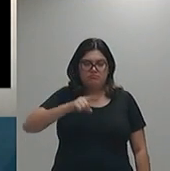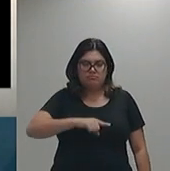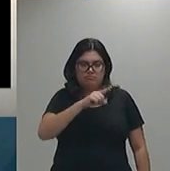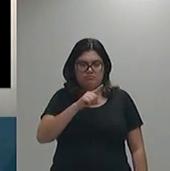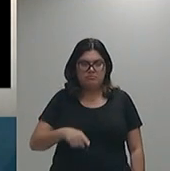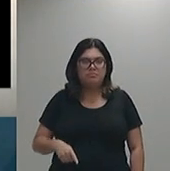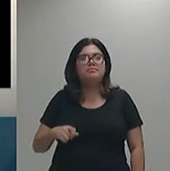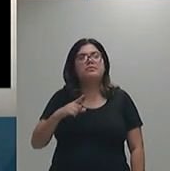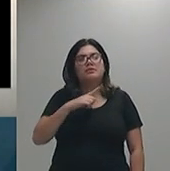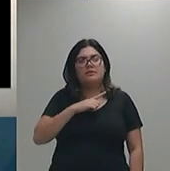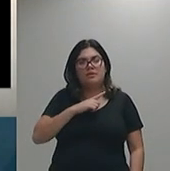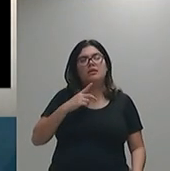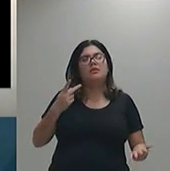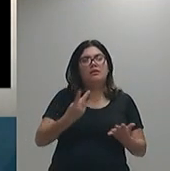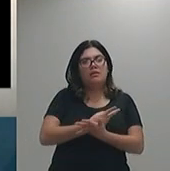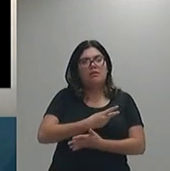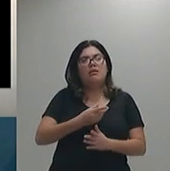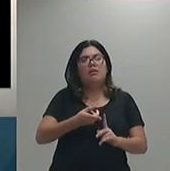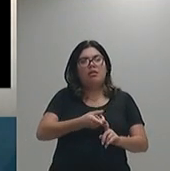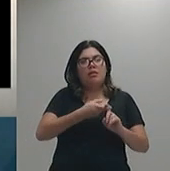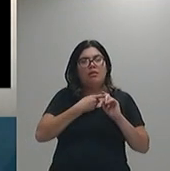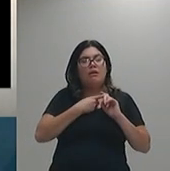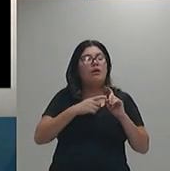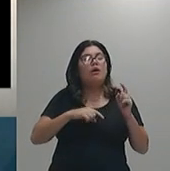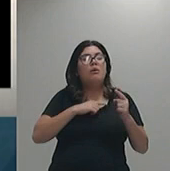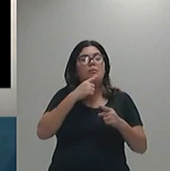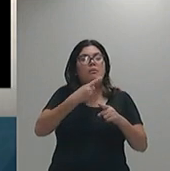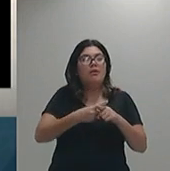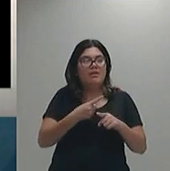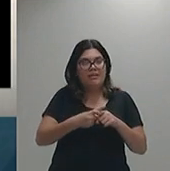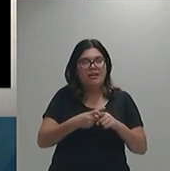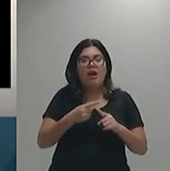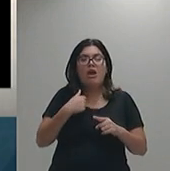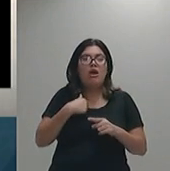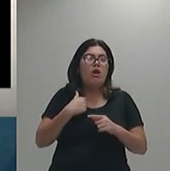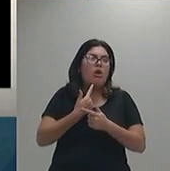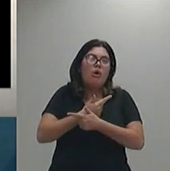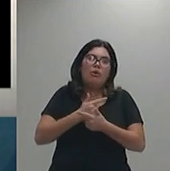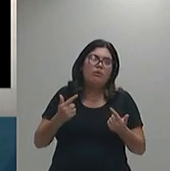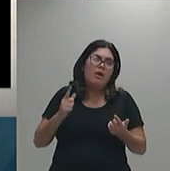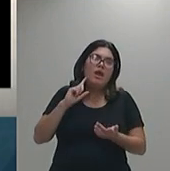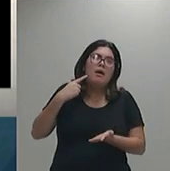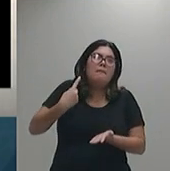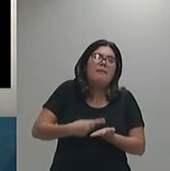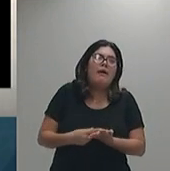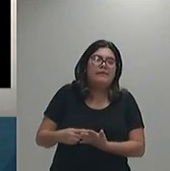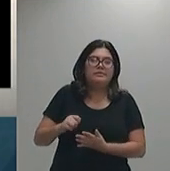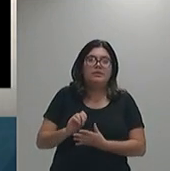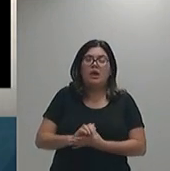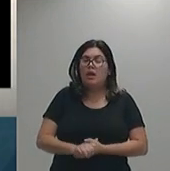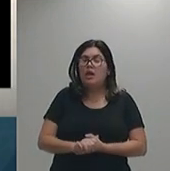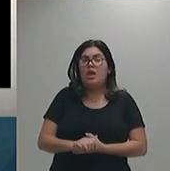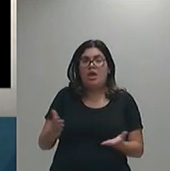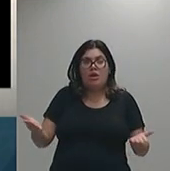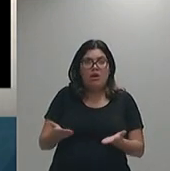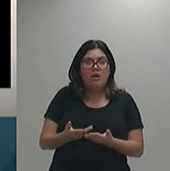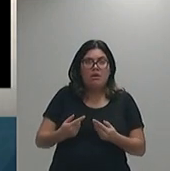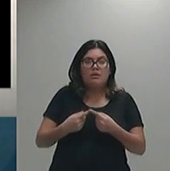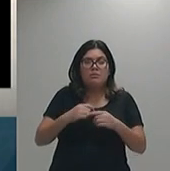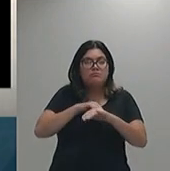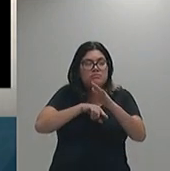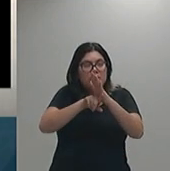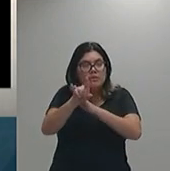indeferido exatamente pelo fato de que eu não era parte eu indago a vossas excelências